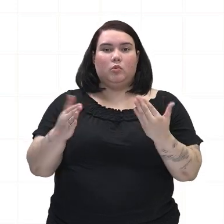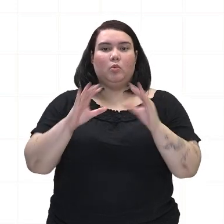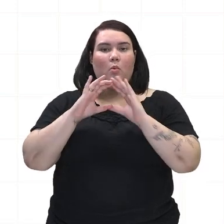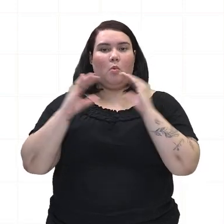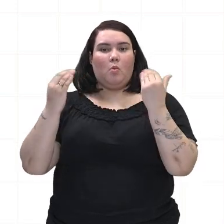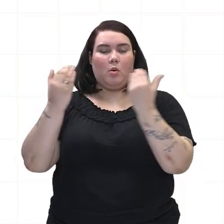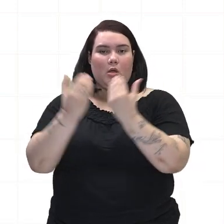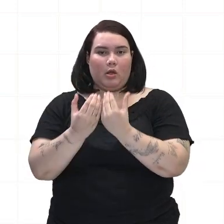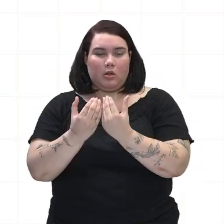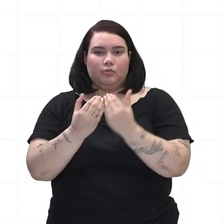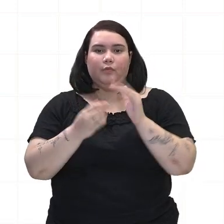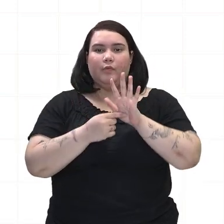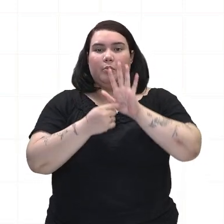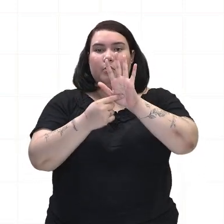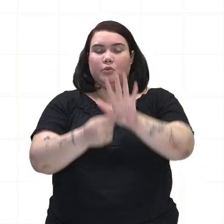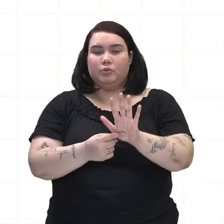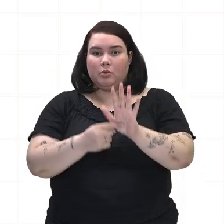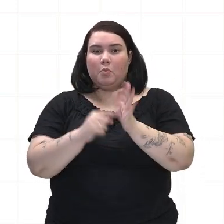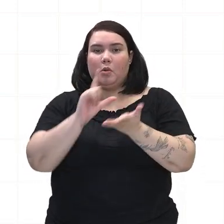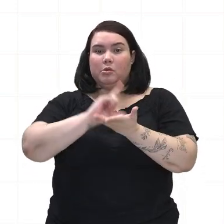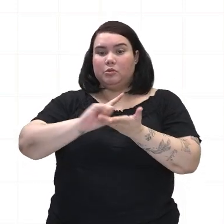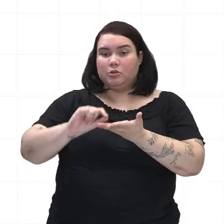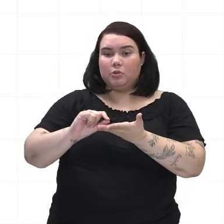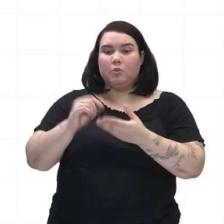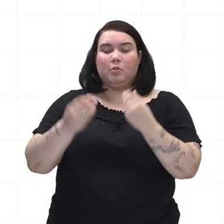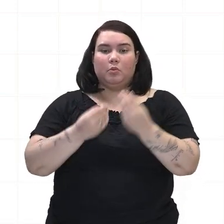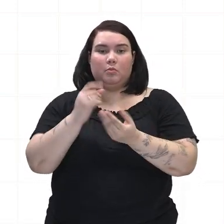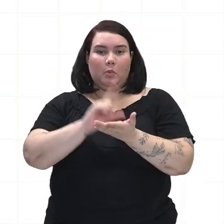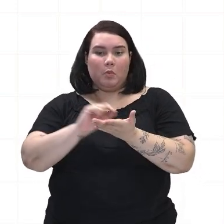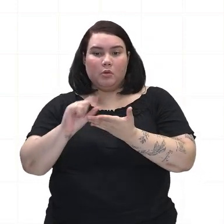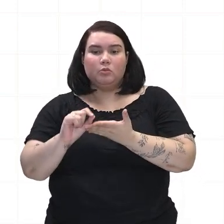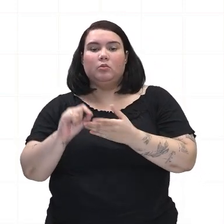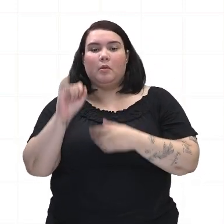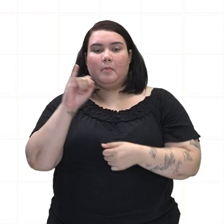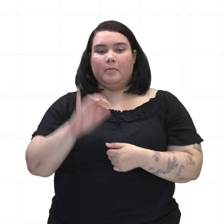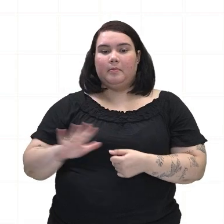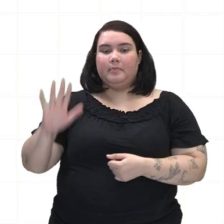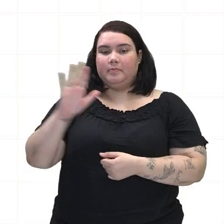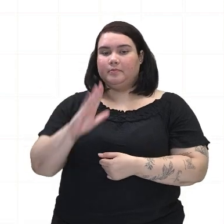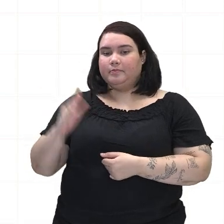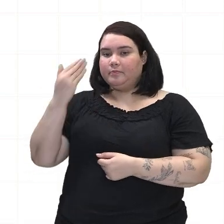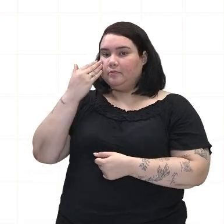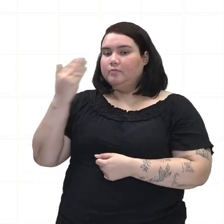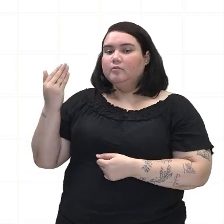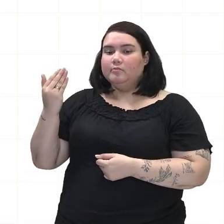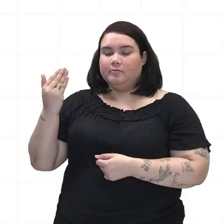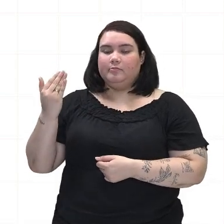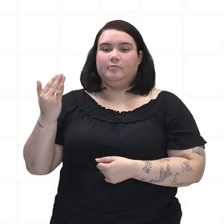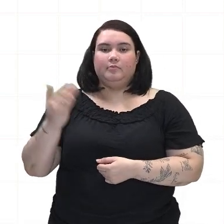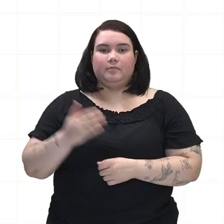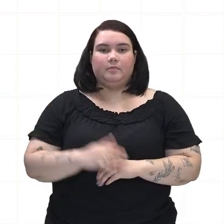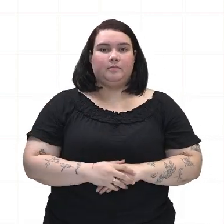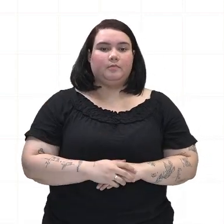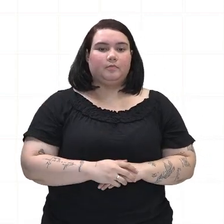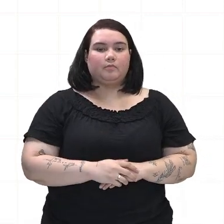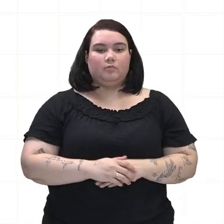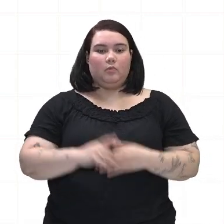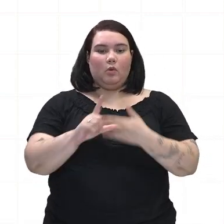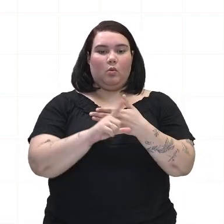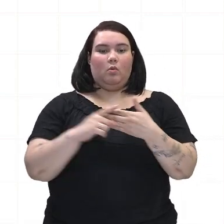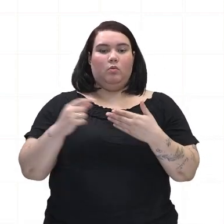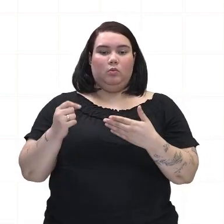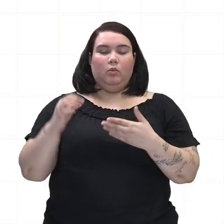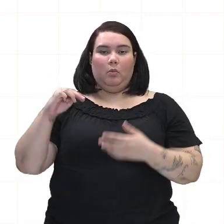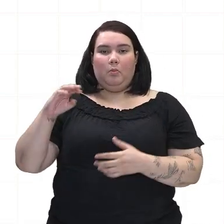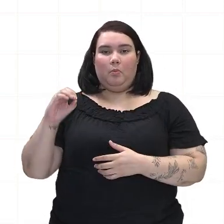ilustrar o seu artigo justamente com essa imagem aqui que eu trouxe para vocês, do Modesto Brocos, tá? Falando